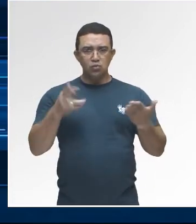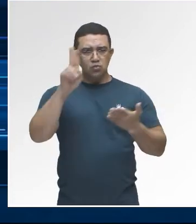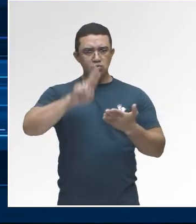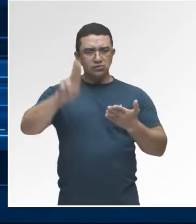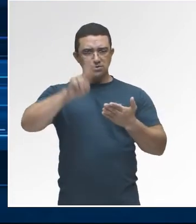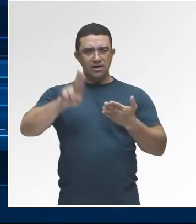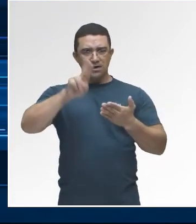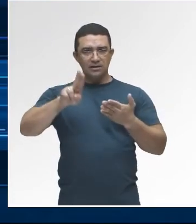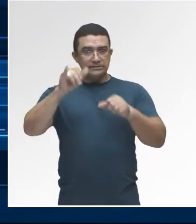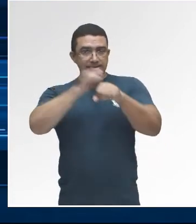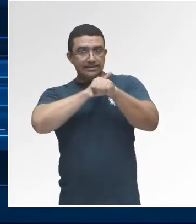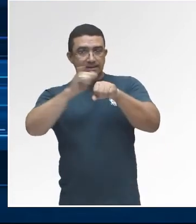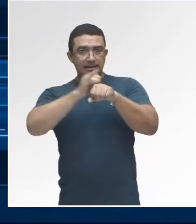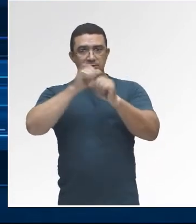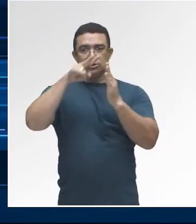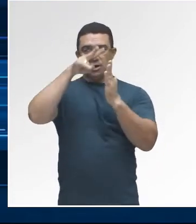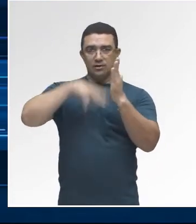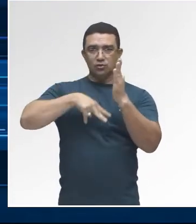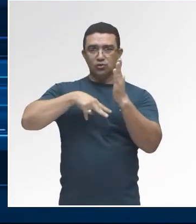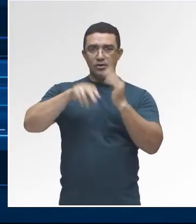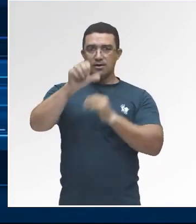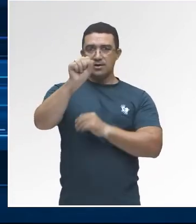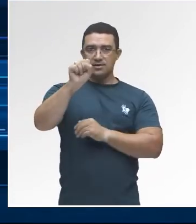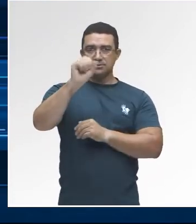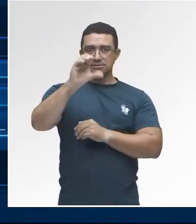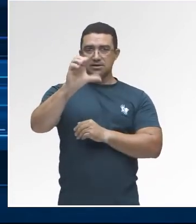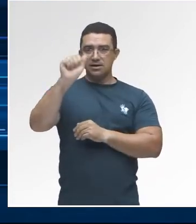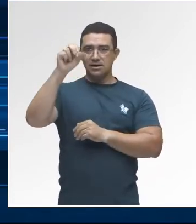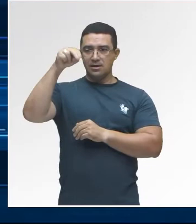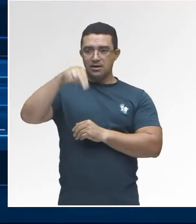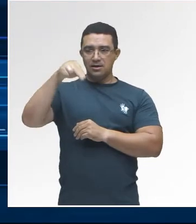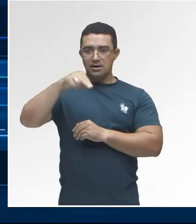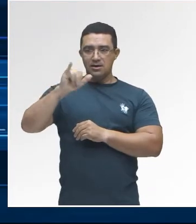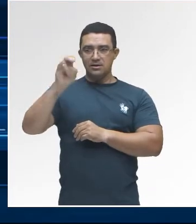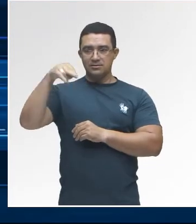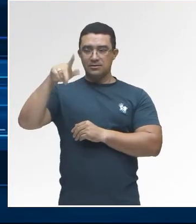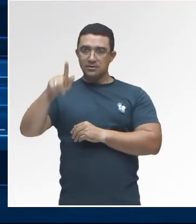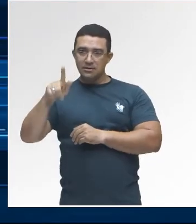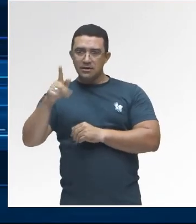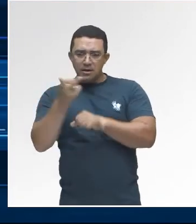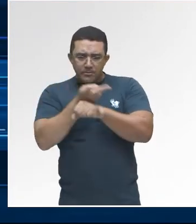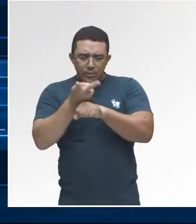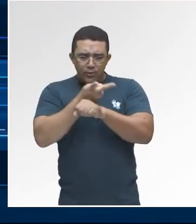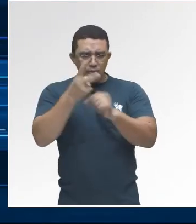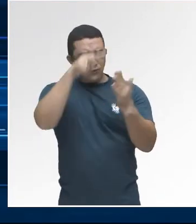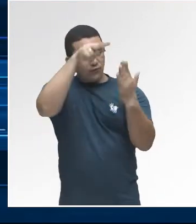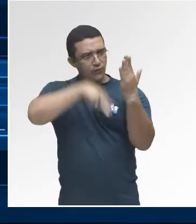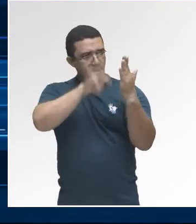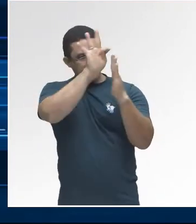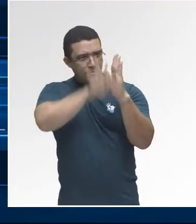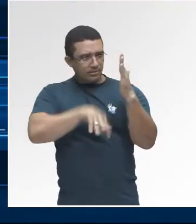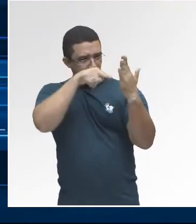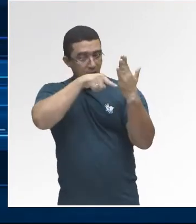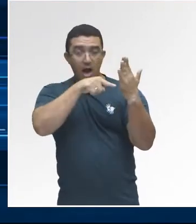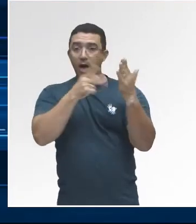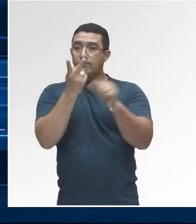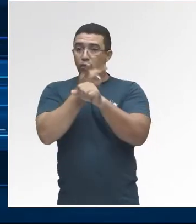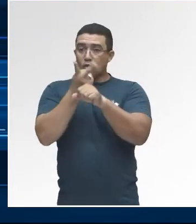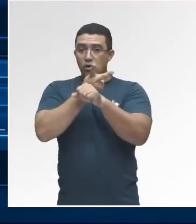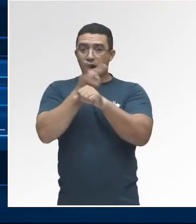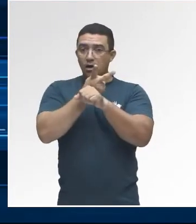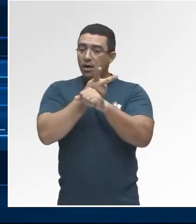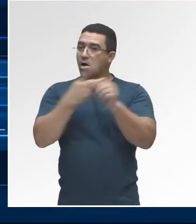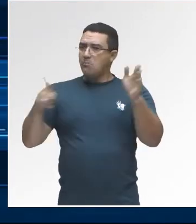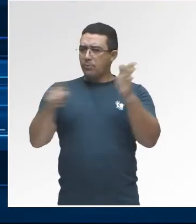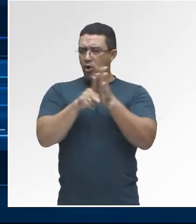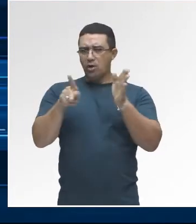leitura skimming, ou scanning, perdão, você está procurando informação específica, certo?